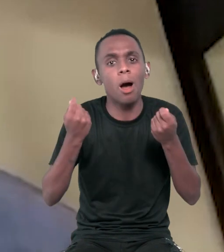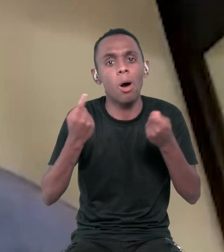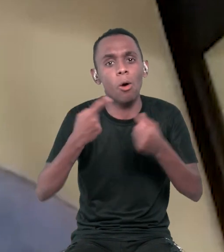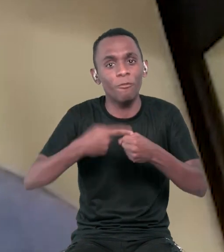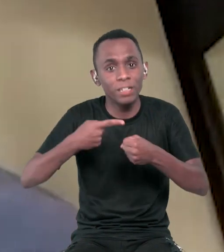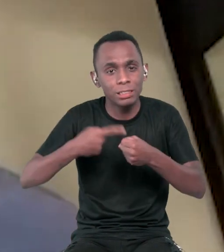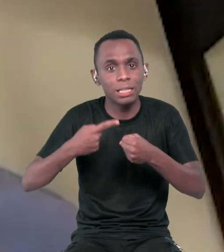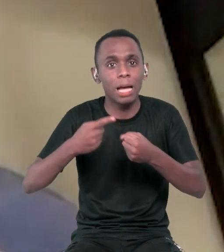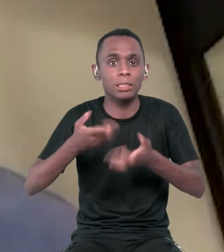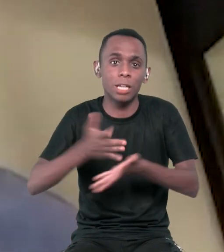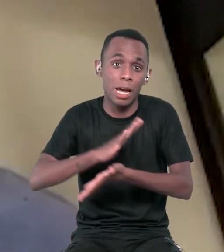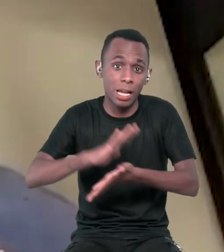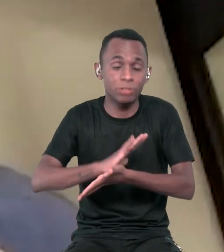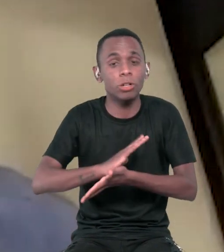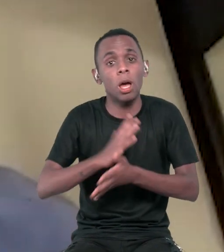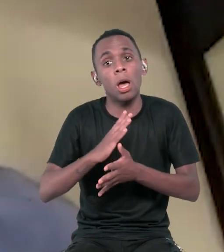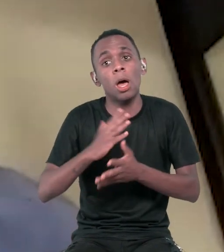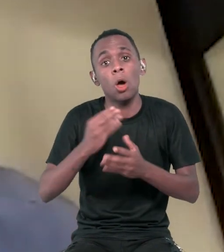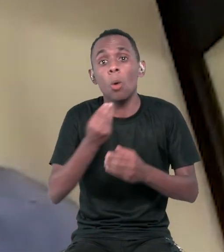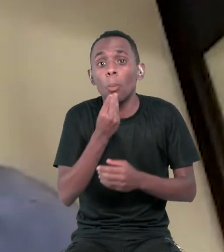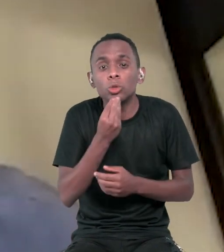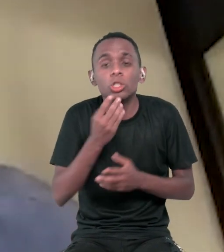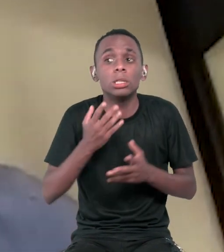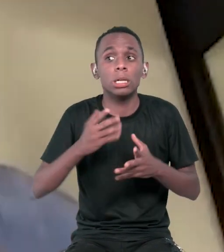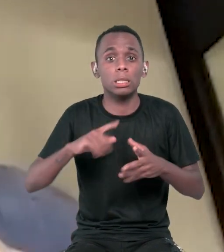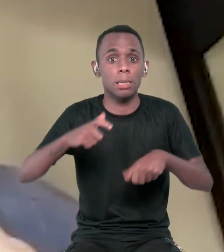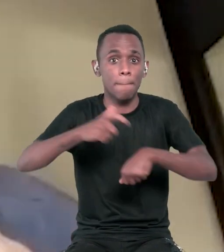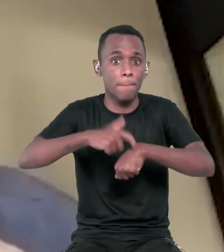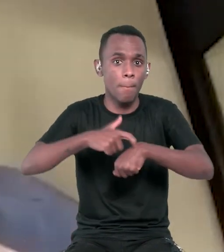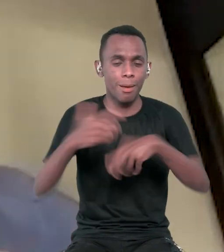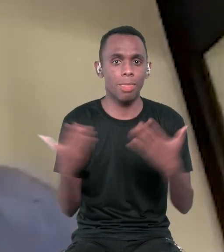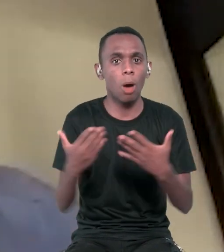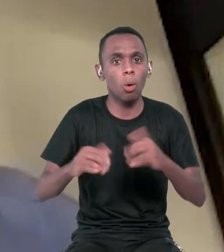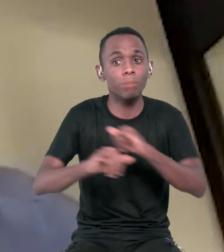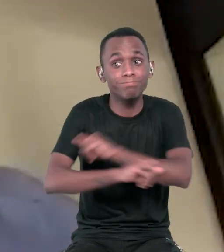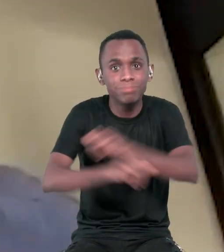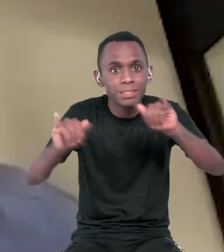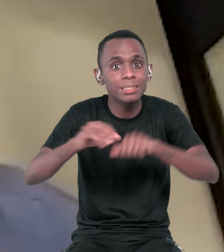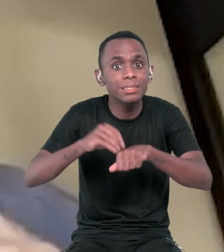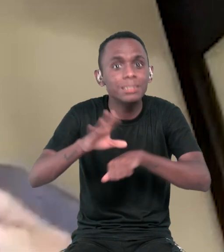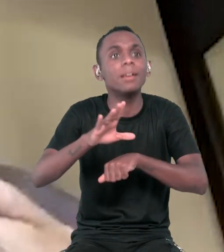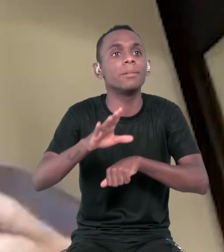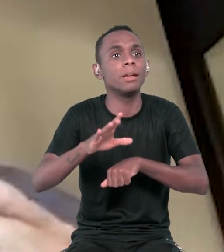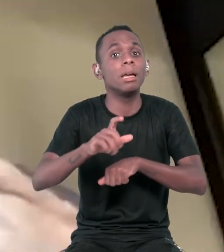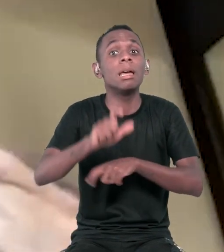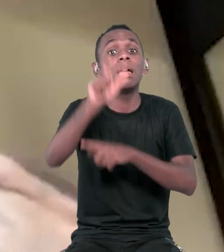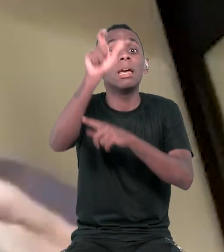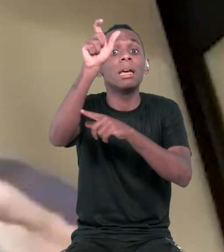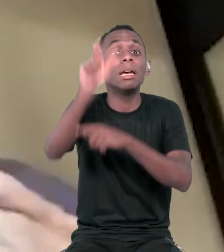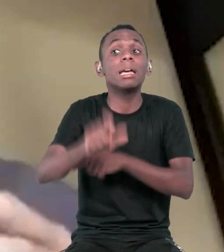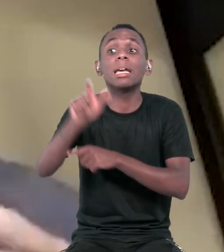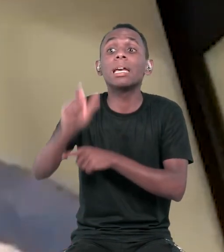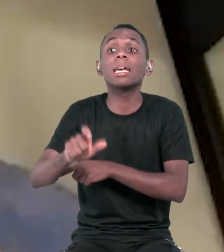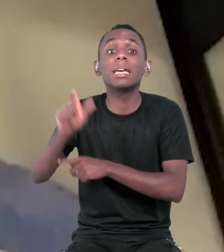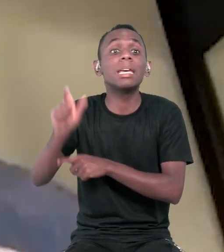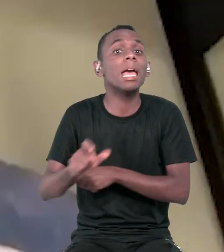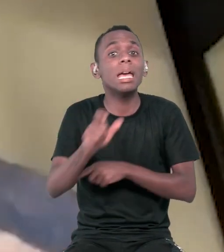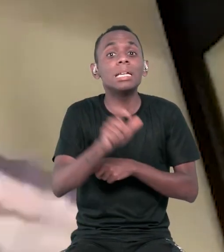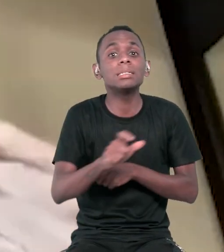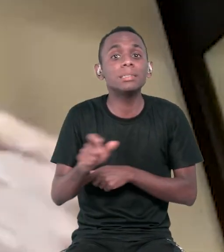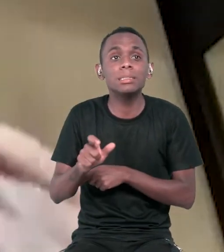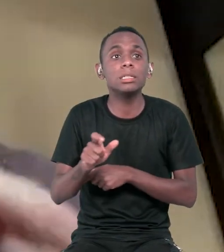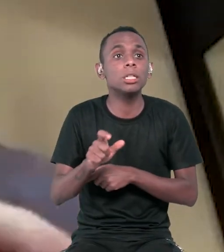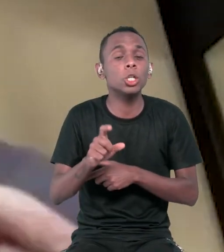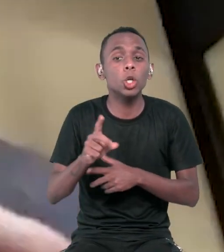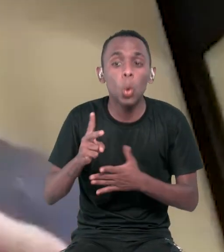este, acho que deveríamos neste momento exatamente dizer quem são, quem tem sido,